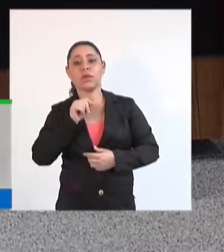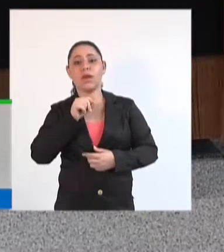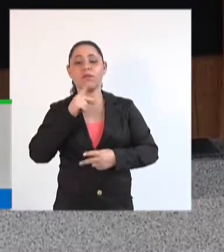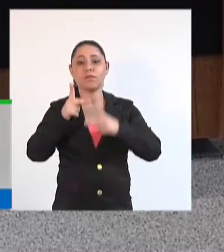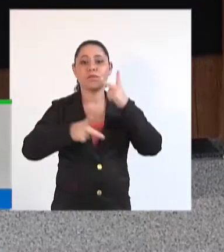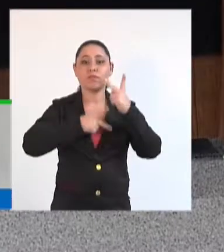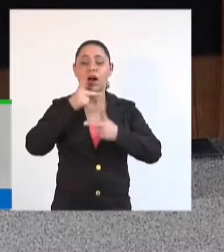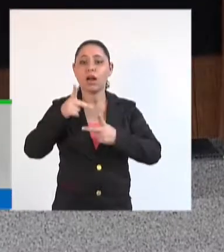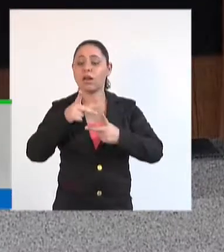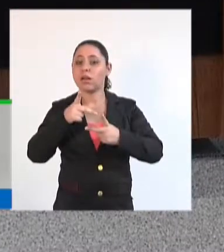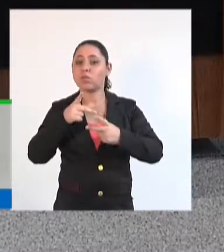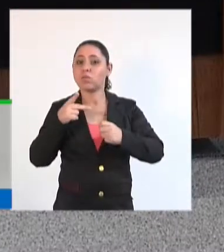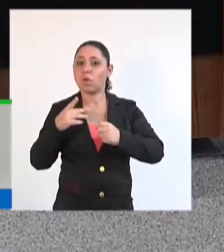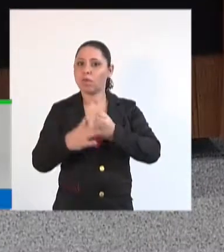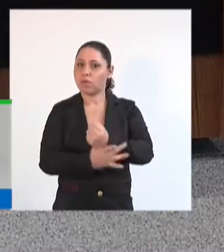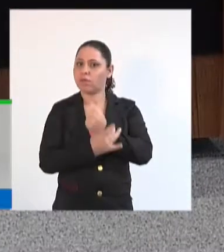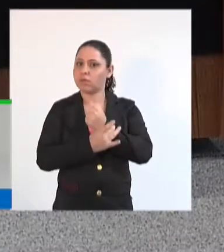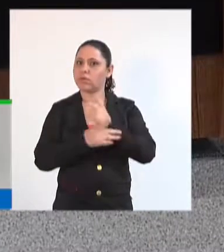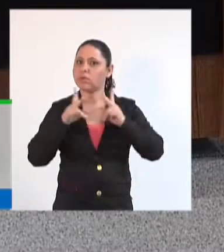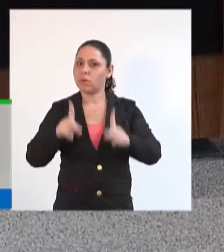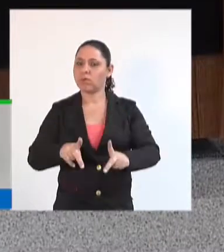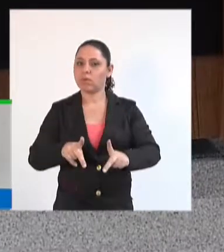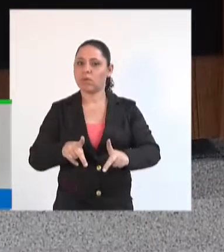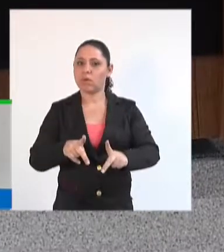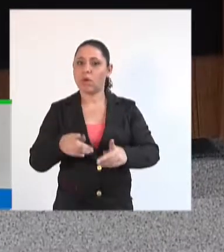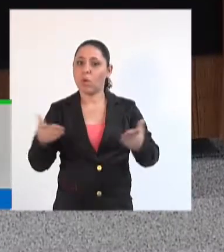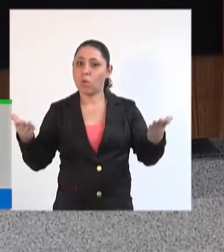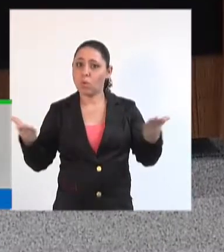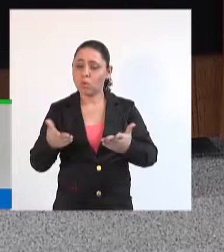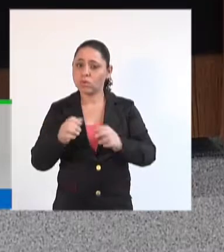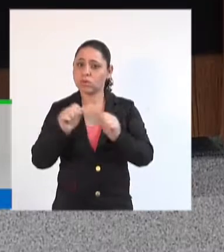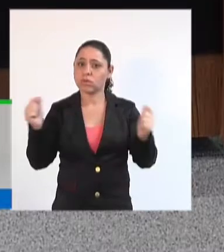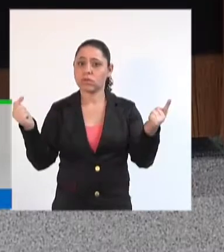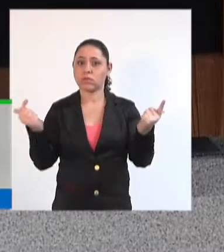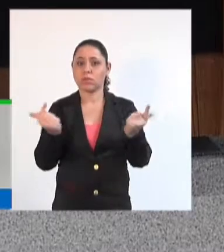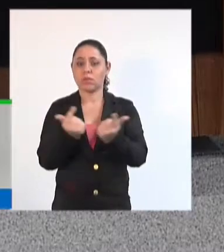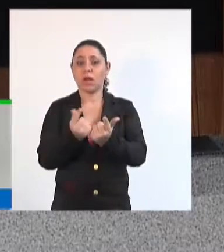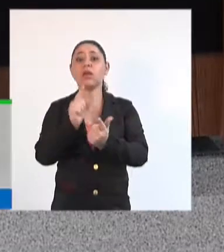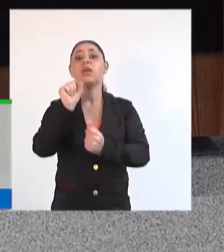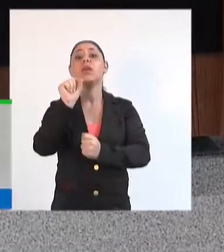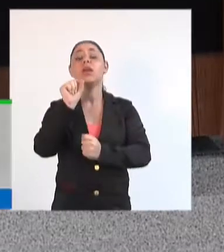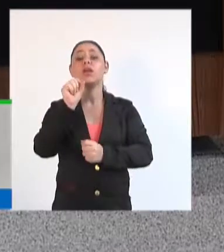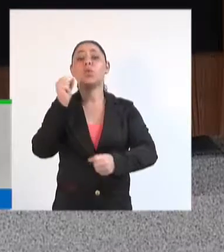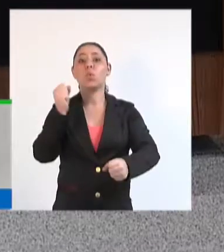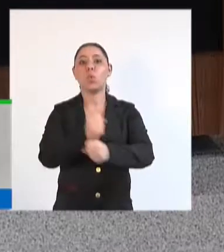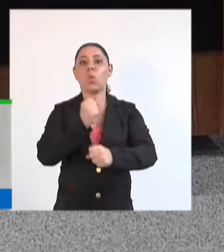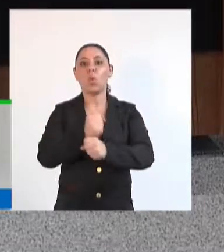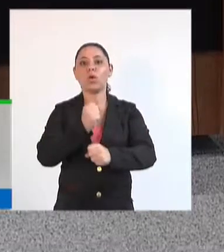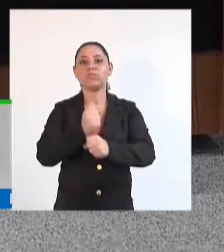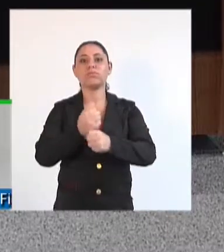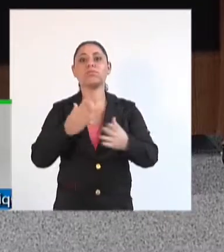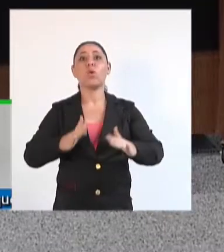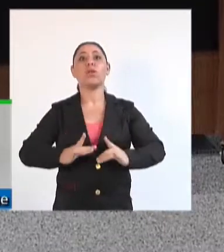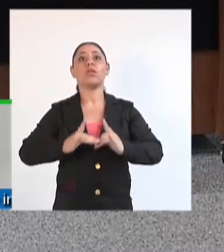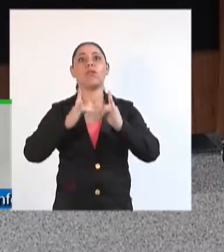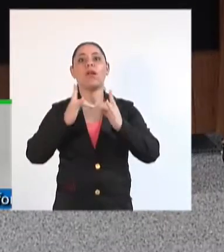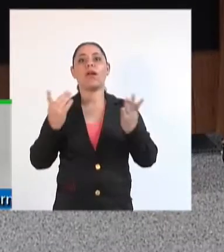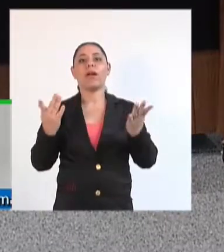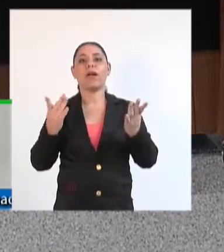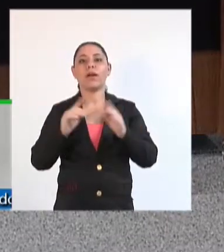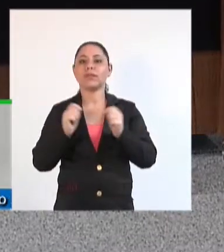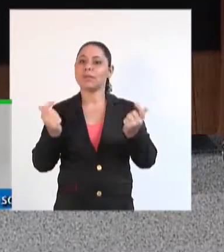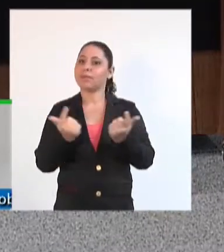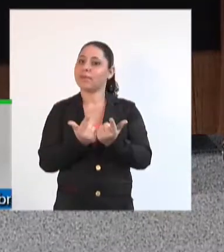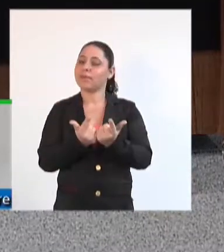fala do defensor público, que ele falou, nós estamos aqui nessa casa hoje, alguém construiu isso. Né?